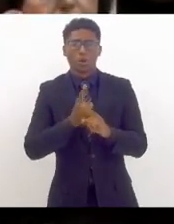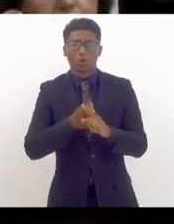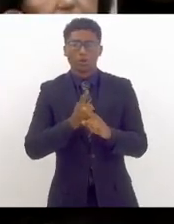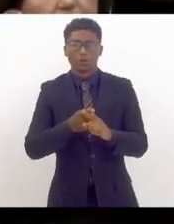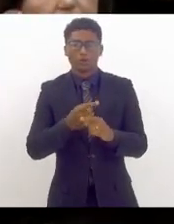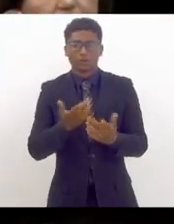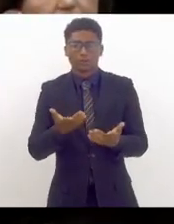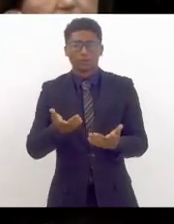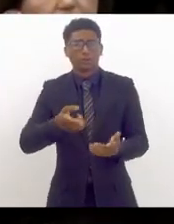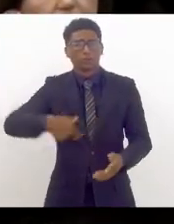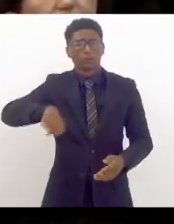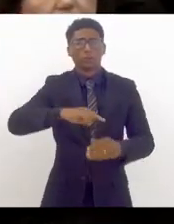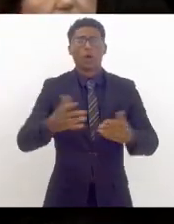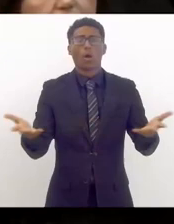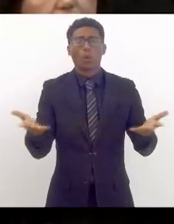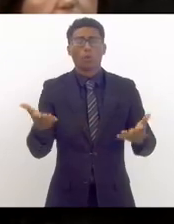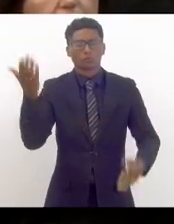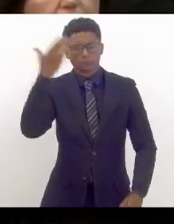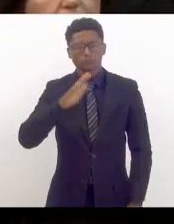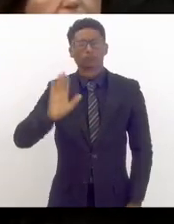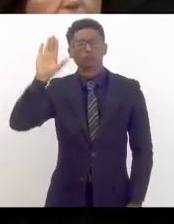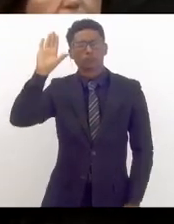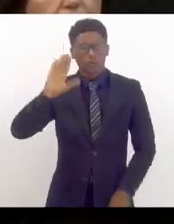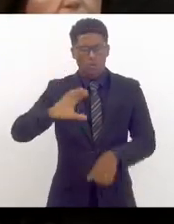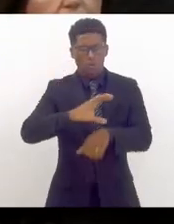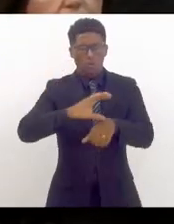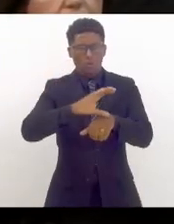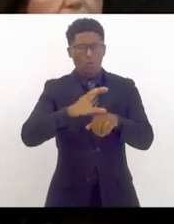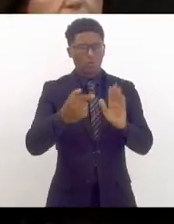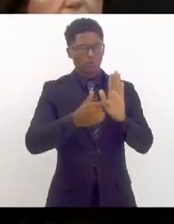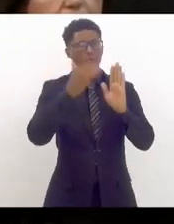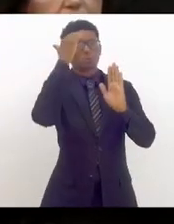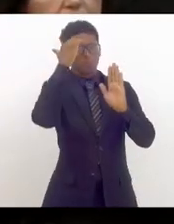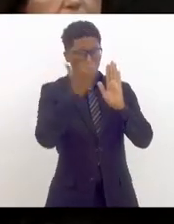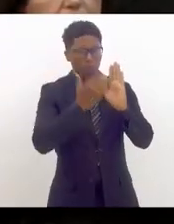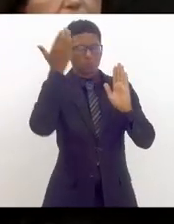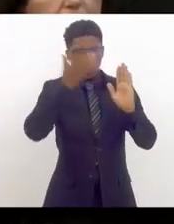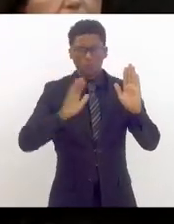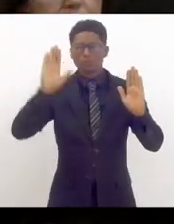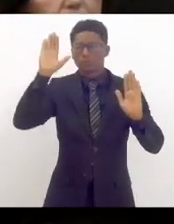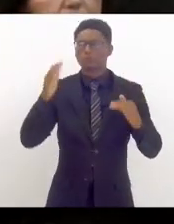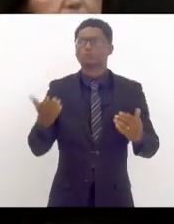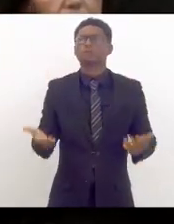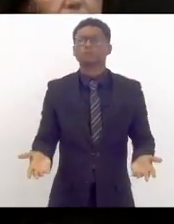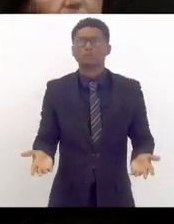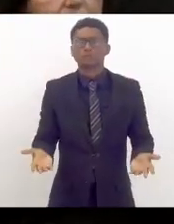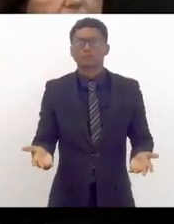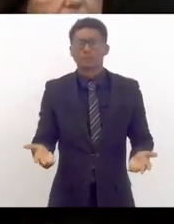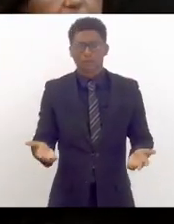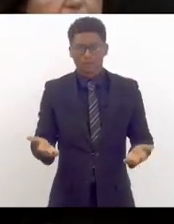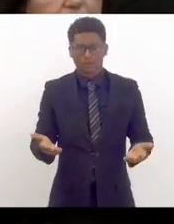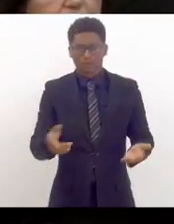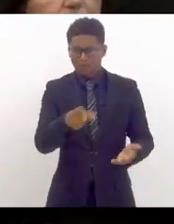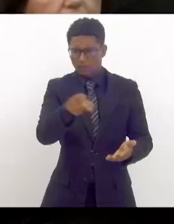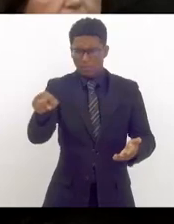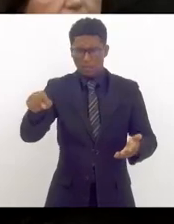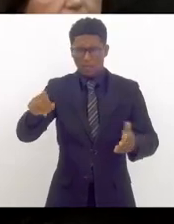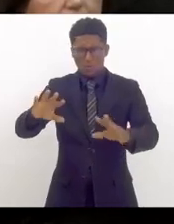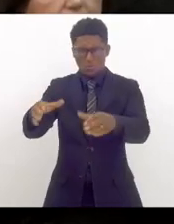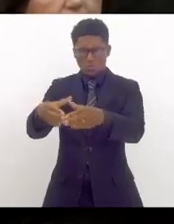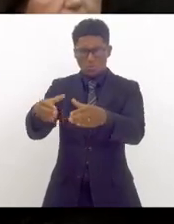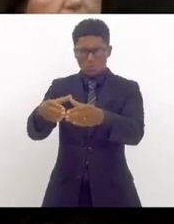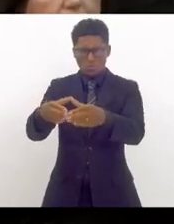que juramos hoje aqui a Constituição, como vamos permitir ou apoiar ataques à Constituição,